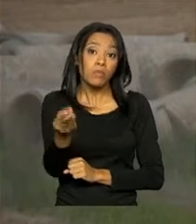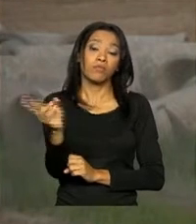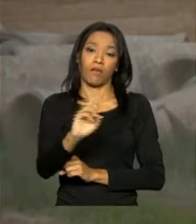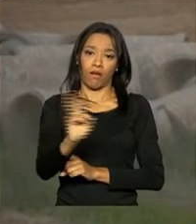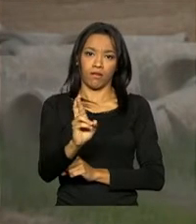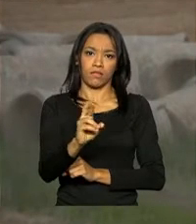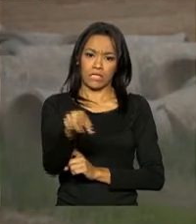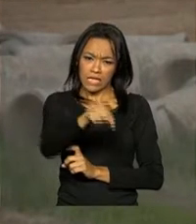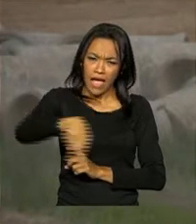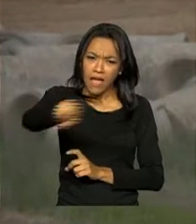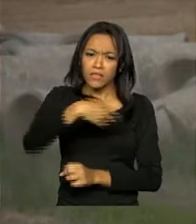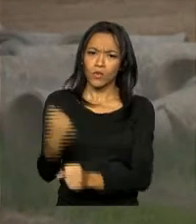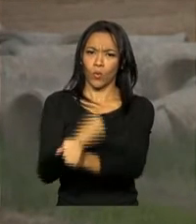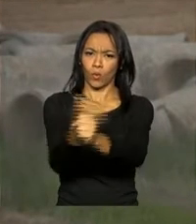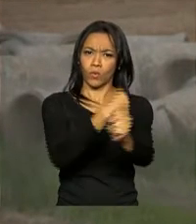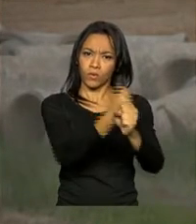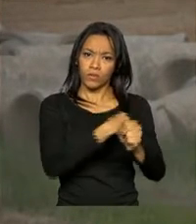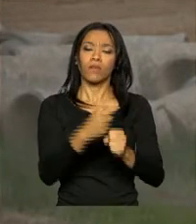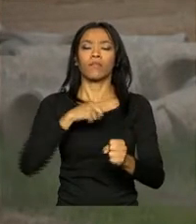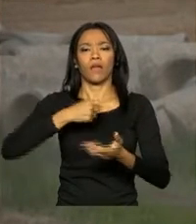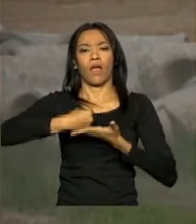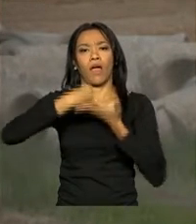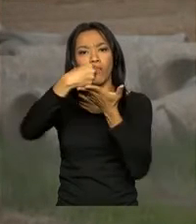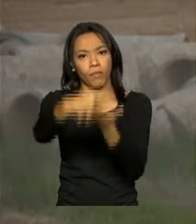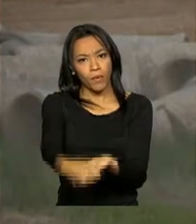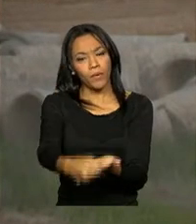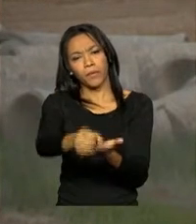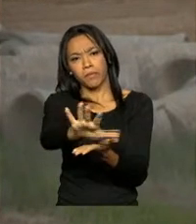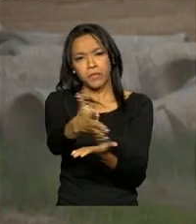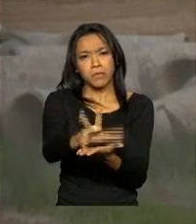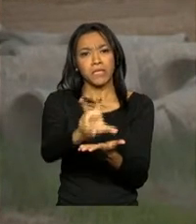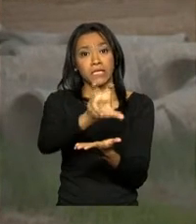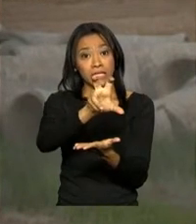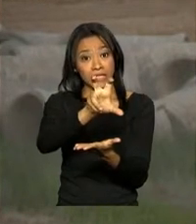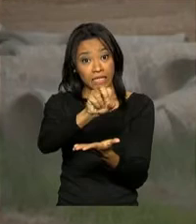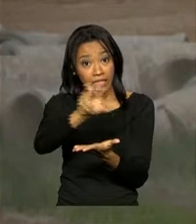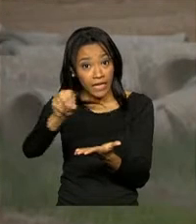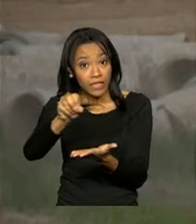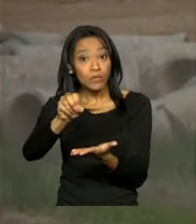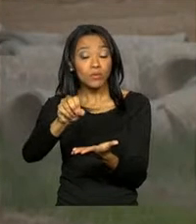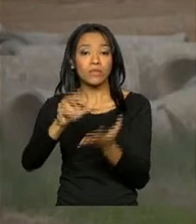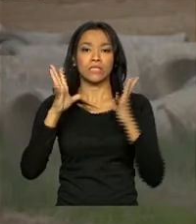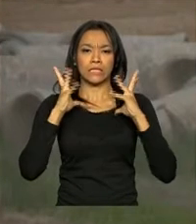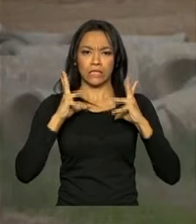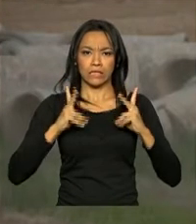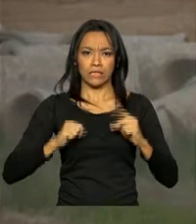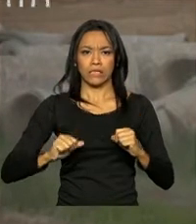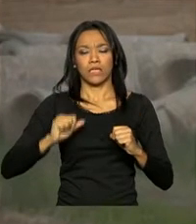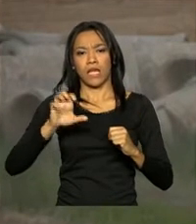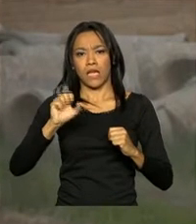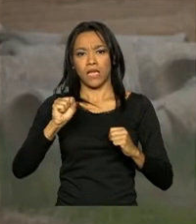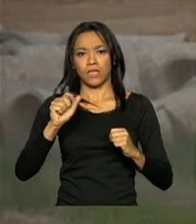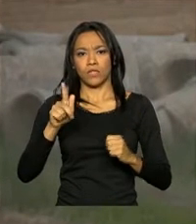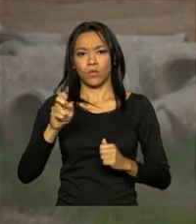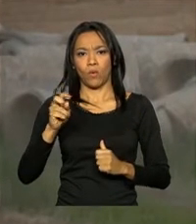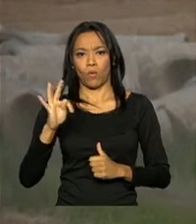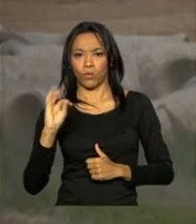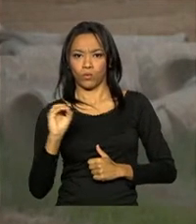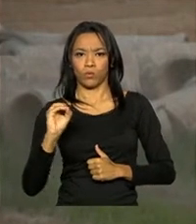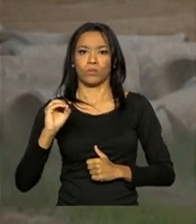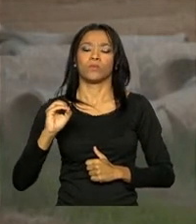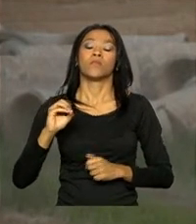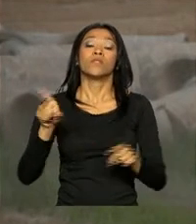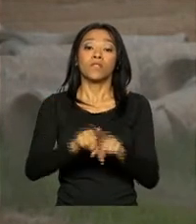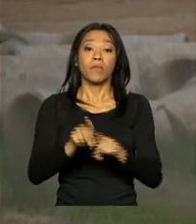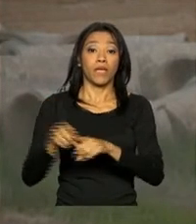Nesse conjunto de obras está o apoio à construção de cerca de 500 estações de tratamento de esgoto. Segundo informações do Ministério